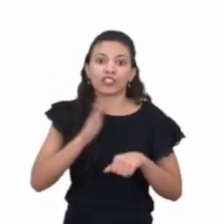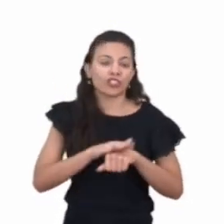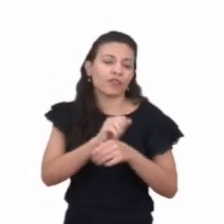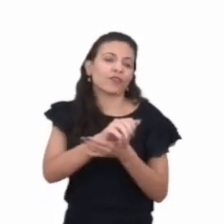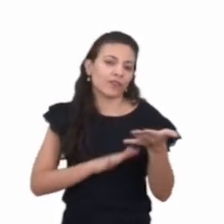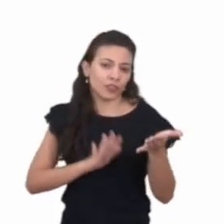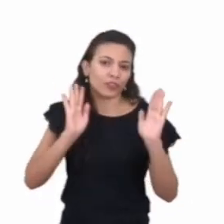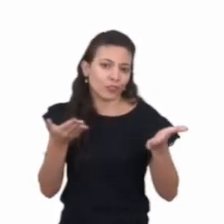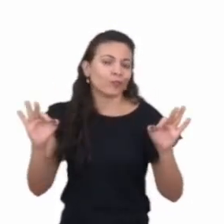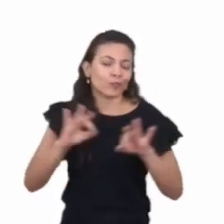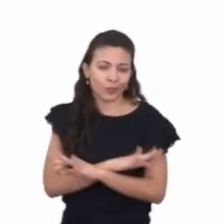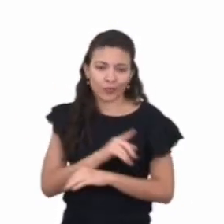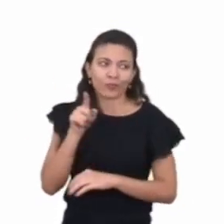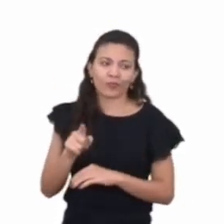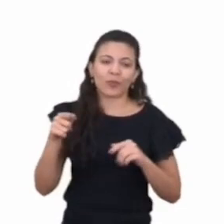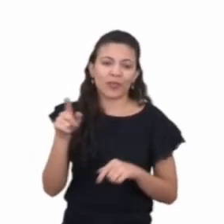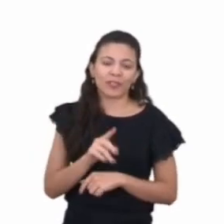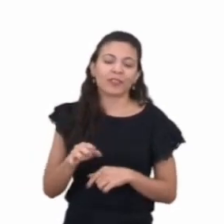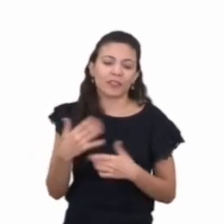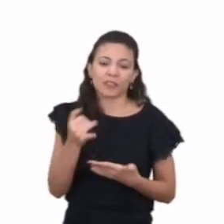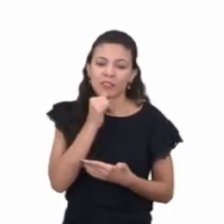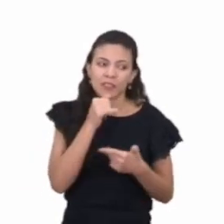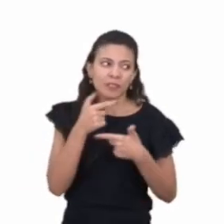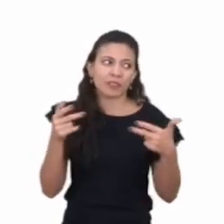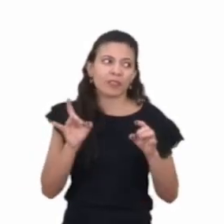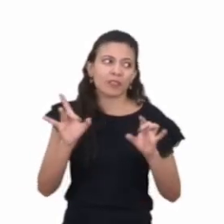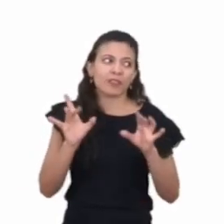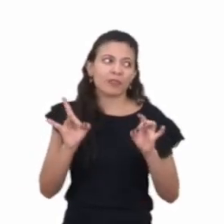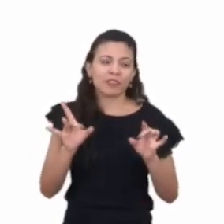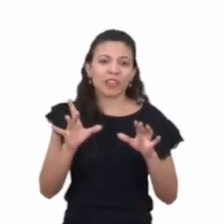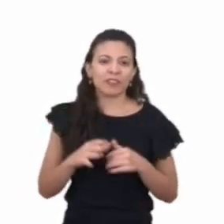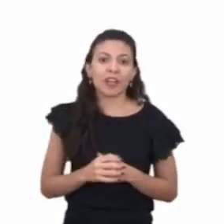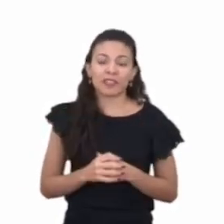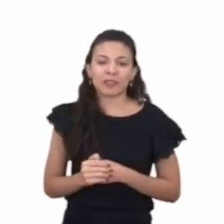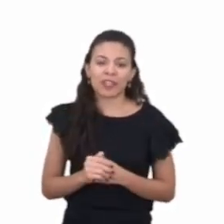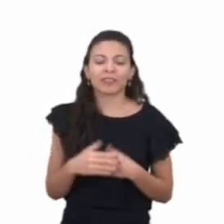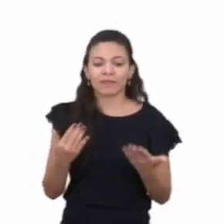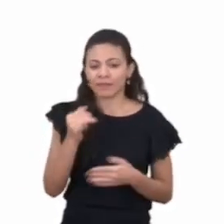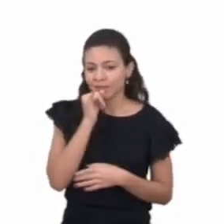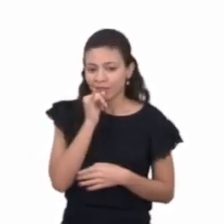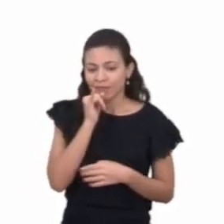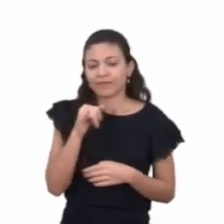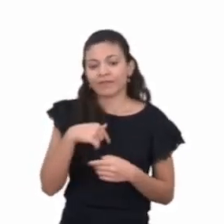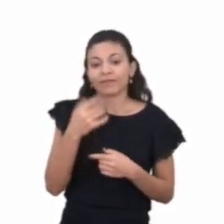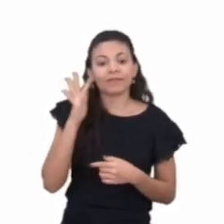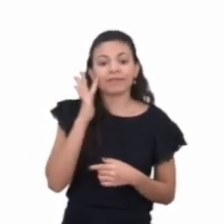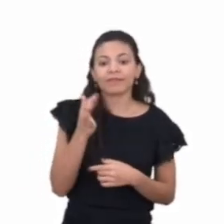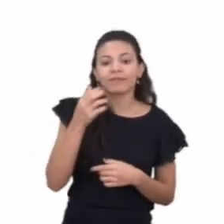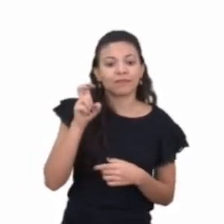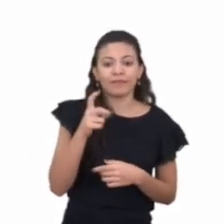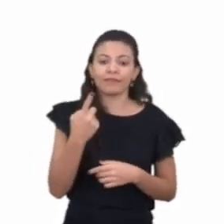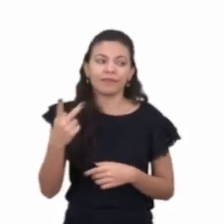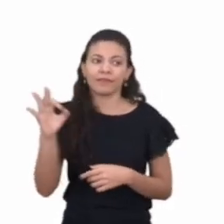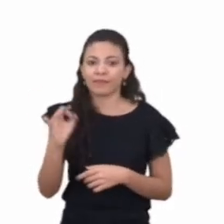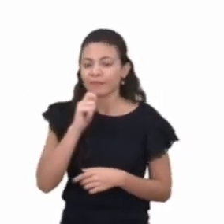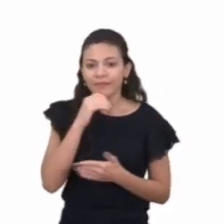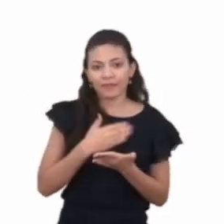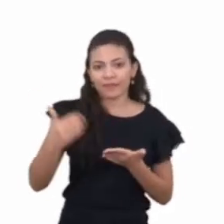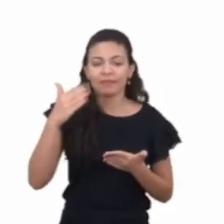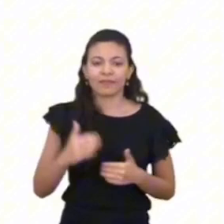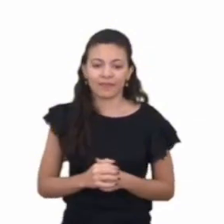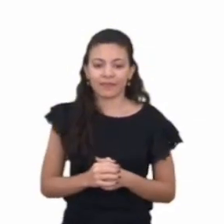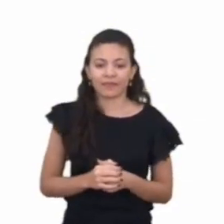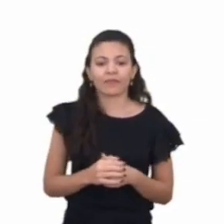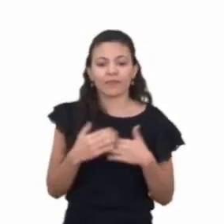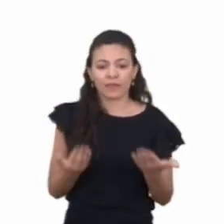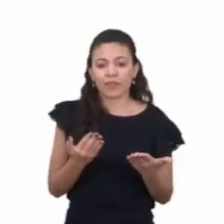tarefas daquele bloco, né? Caso eu não tenha selecionado um em específico. 12% está em andamento e 12% ainda não iniciaram. A minha nota média nesse momento está 6,5, mas vão